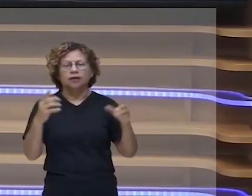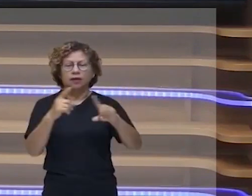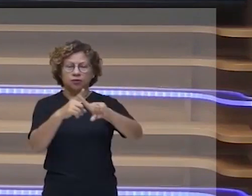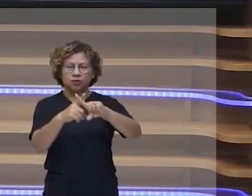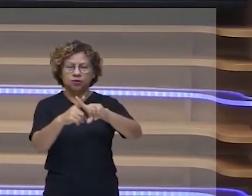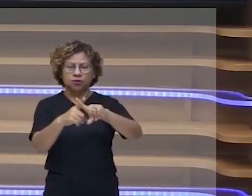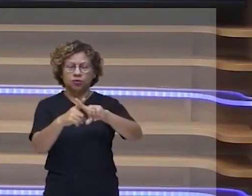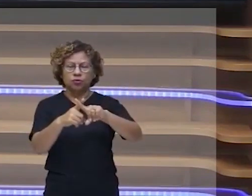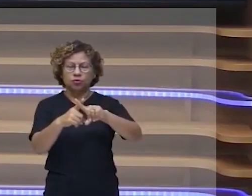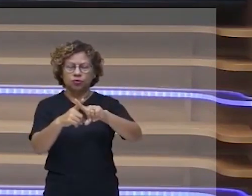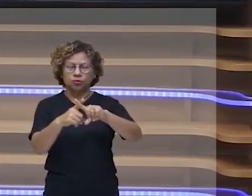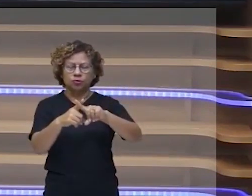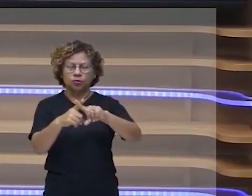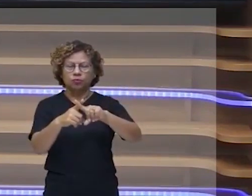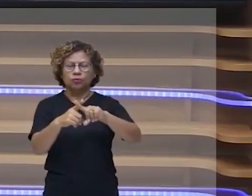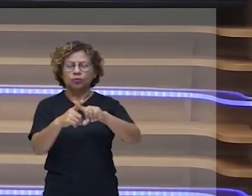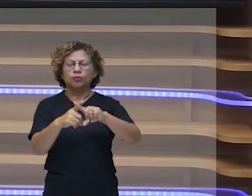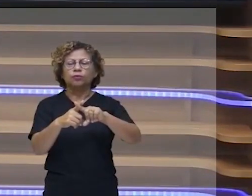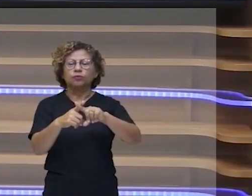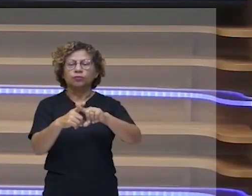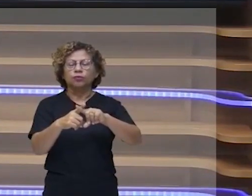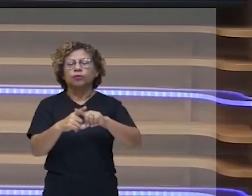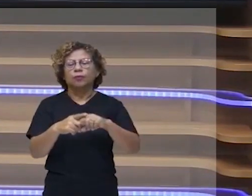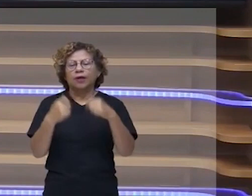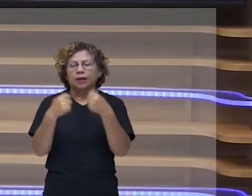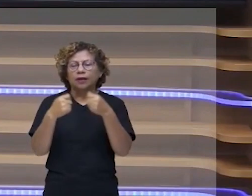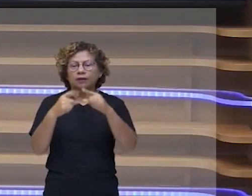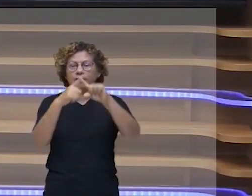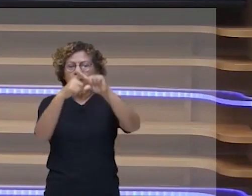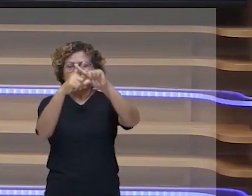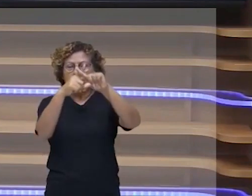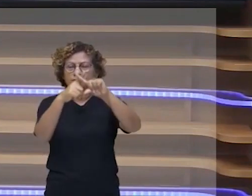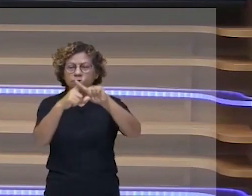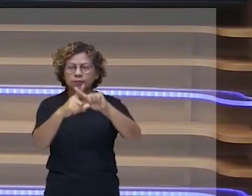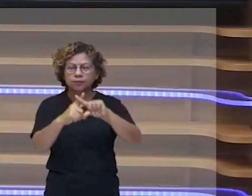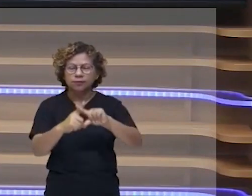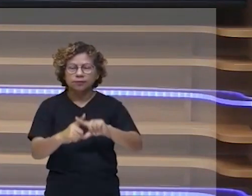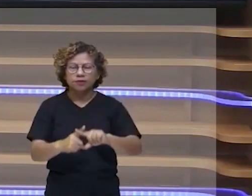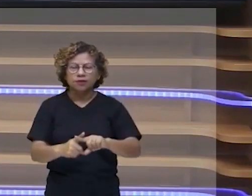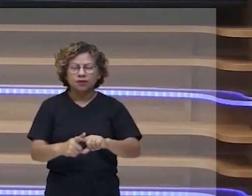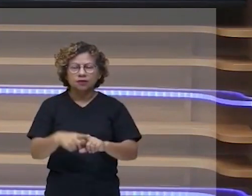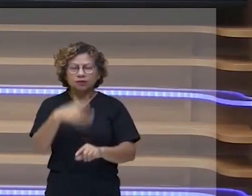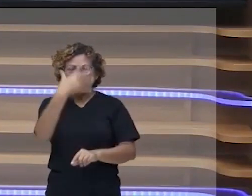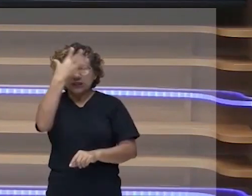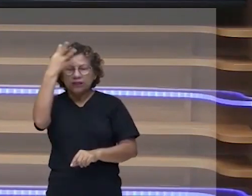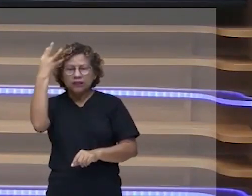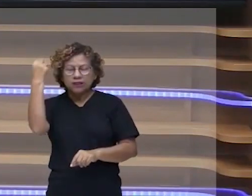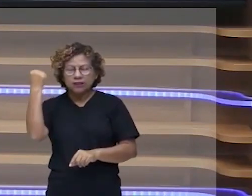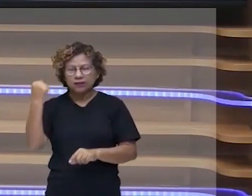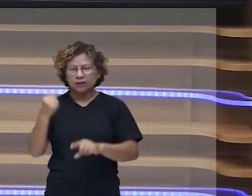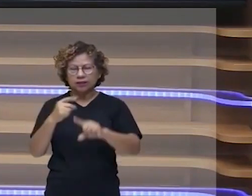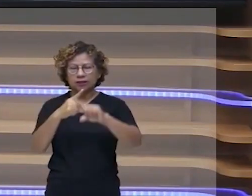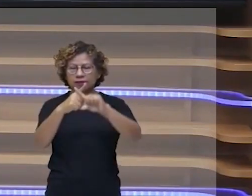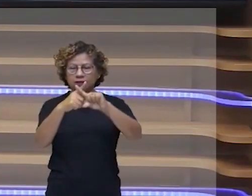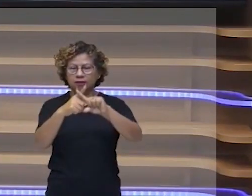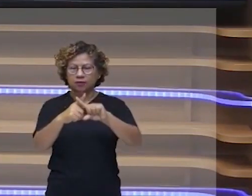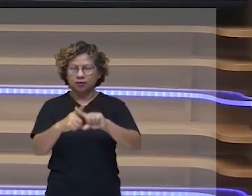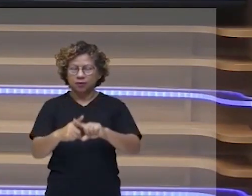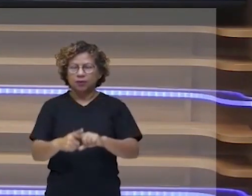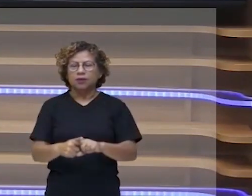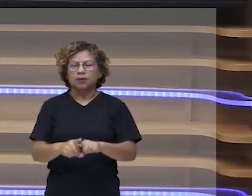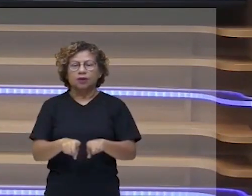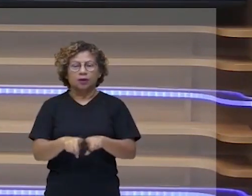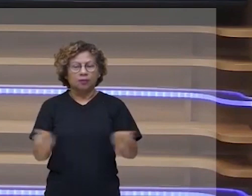curto. Isso é claro se a gente estiver com a tabuada, né? Não tiver esquecido dos valores numéricos da multiplicação, mas também pode ser